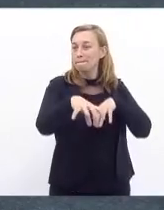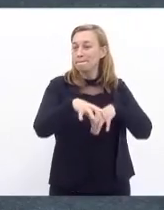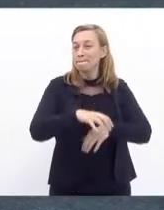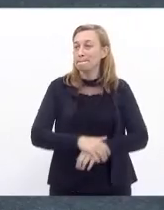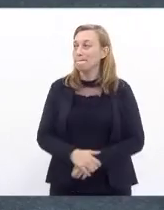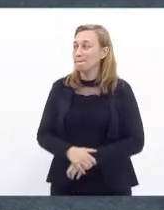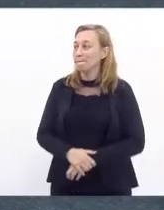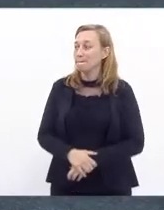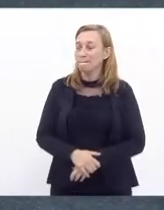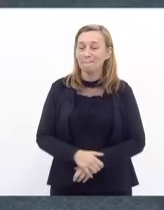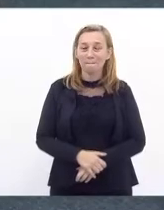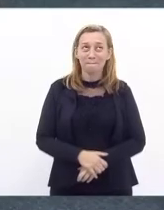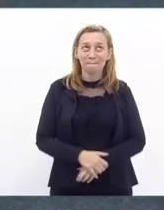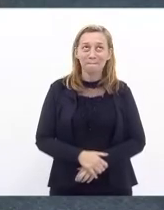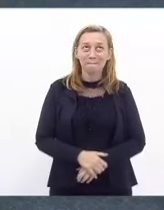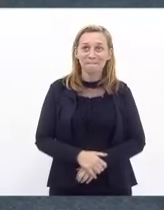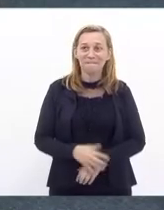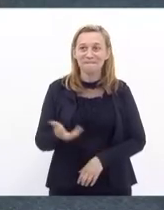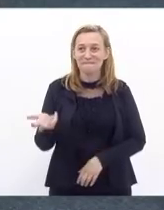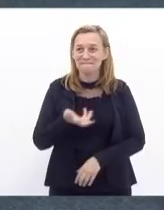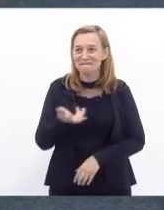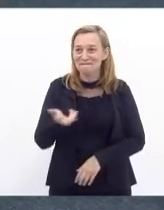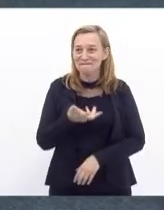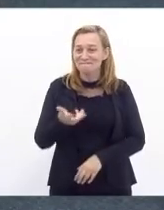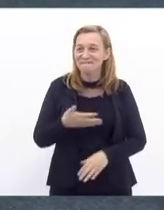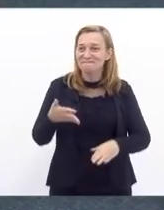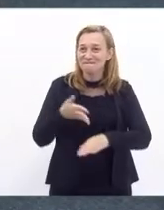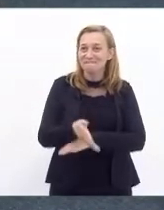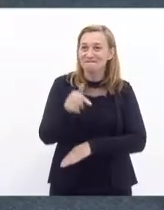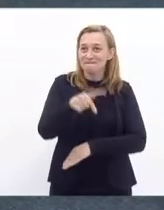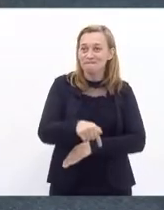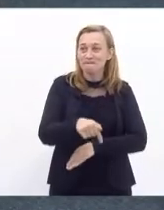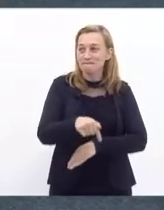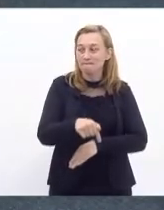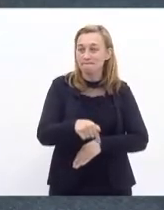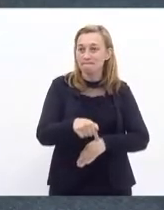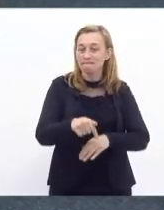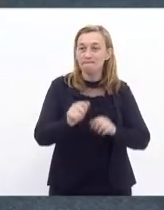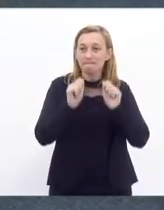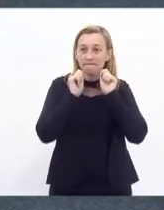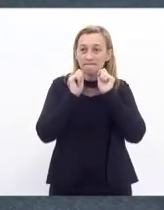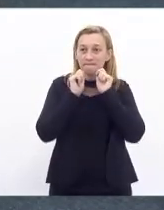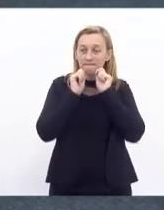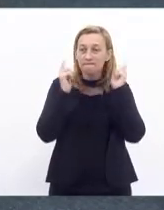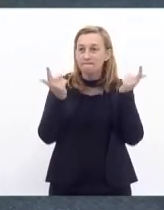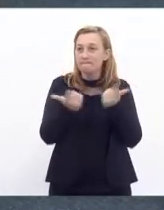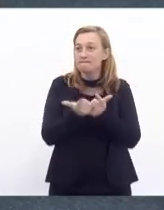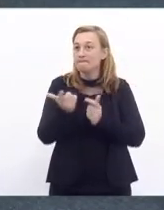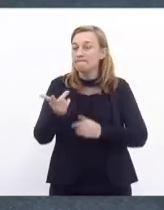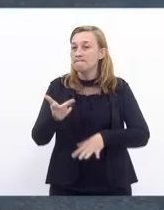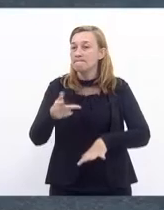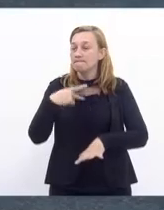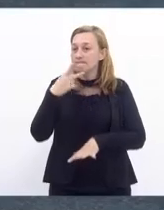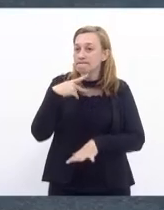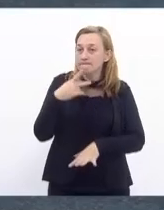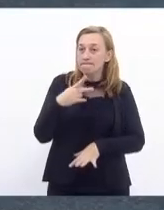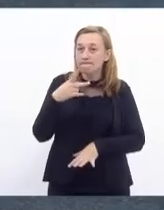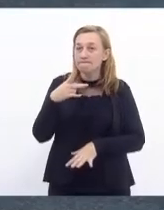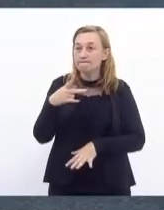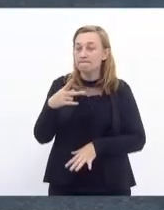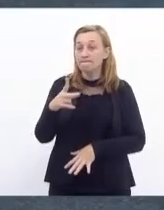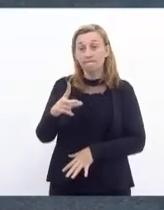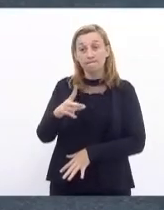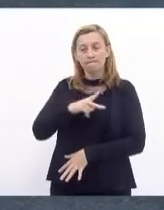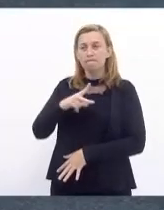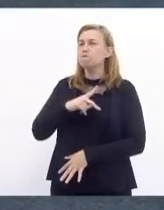eu acelerei, porque eu precisava chegar aqui no plenário para falar isso pessoalmente.